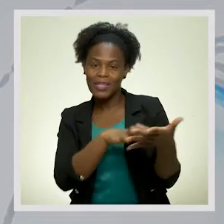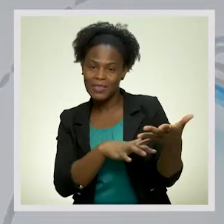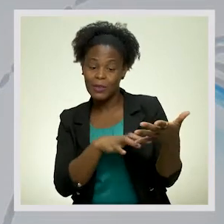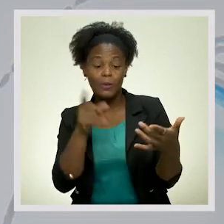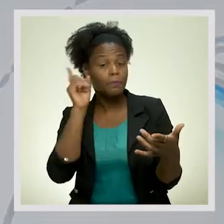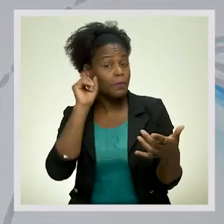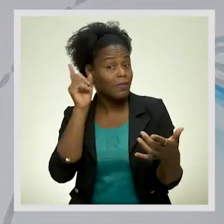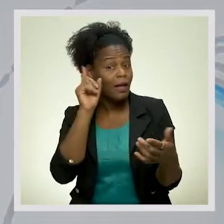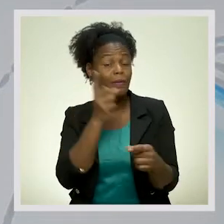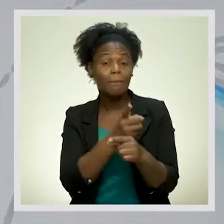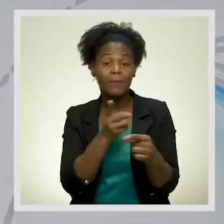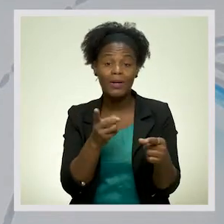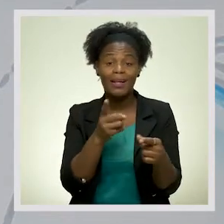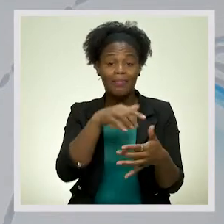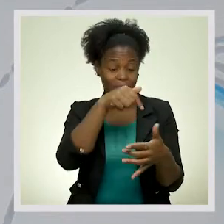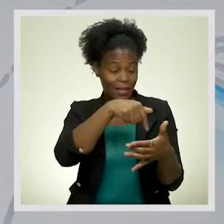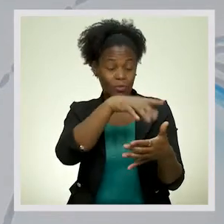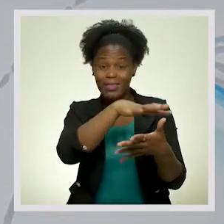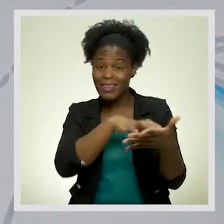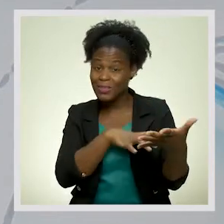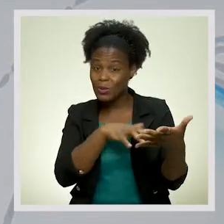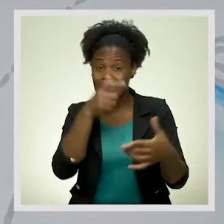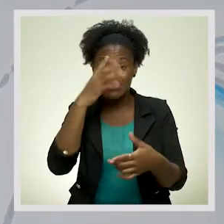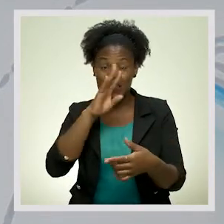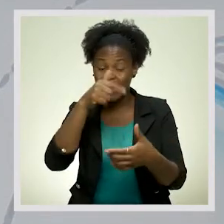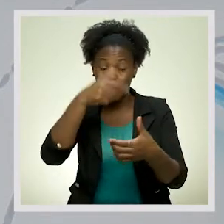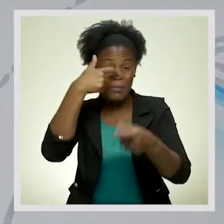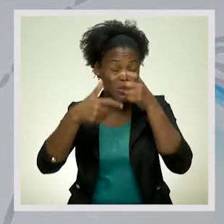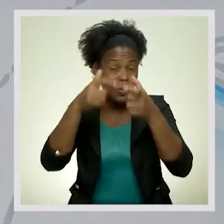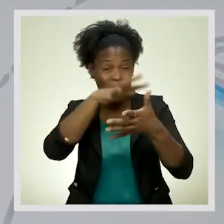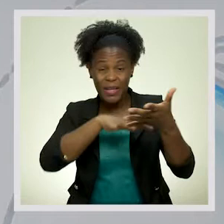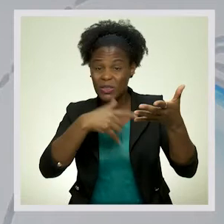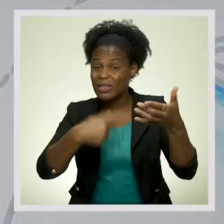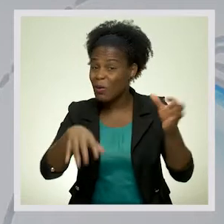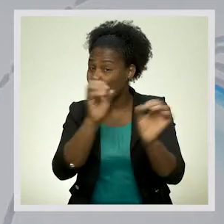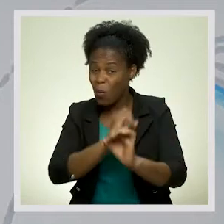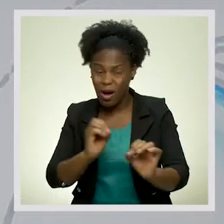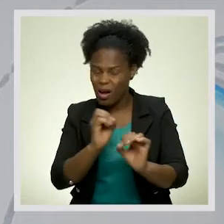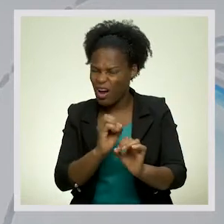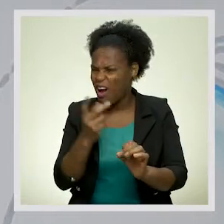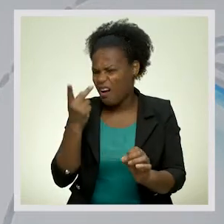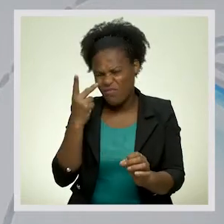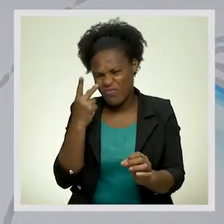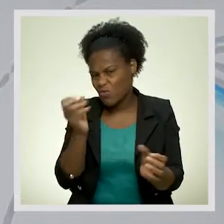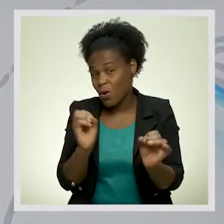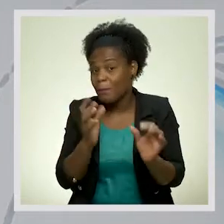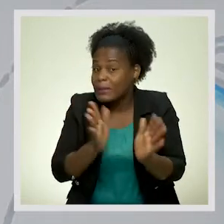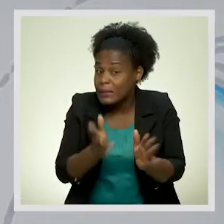porque um texto narrativo sem personagens não tem vida. É preciso haver personagens para que as coisas de